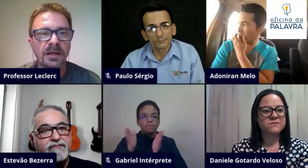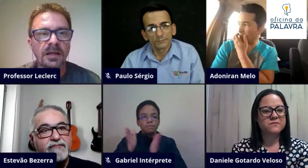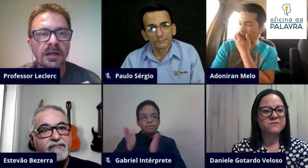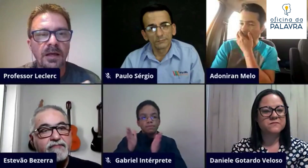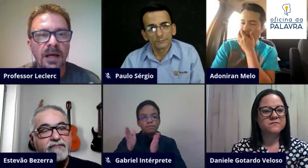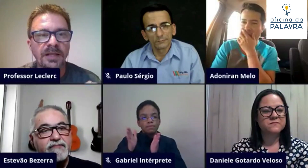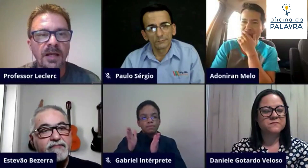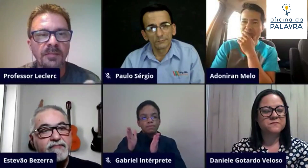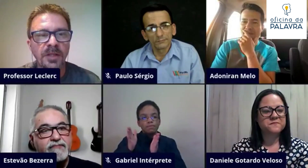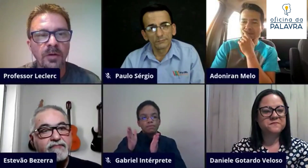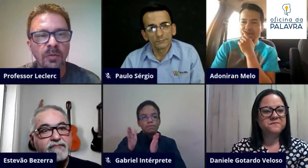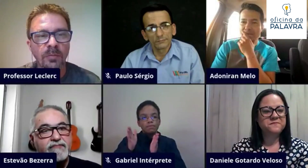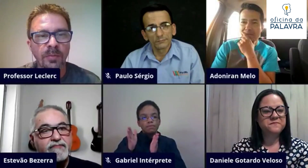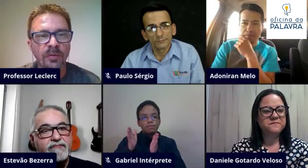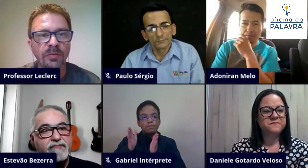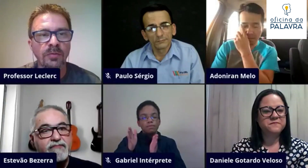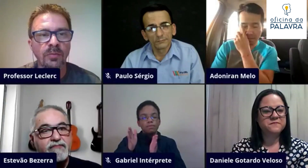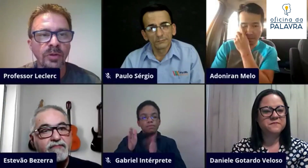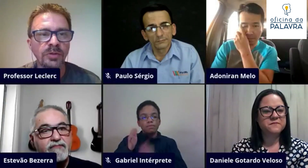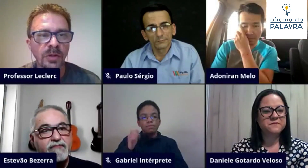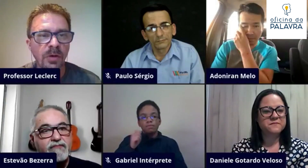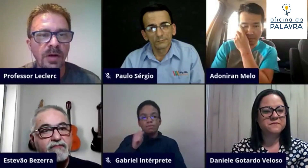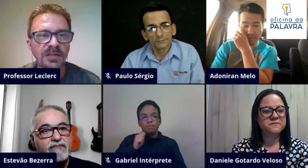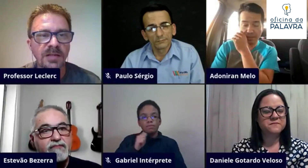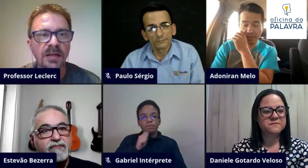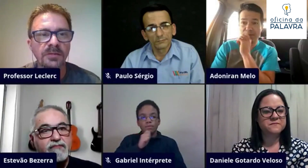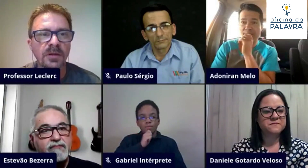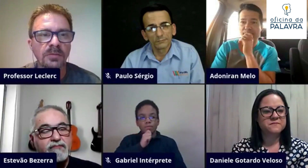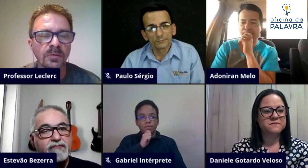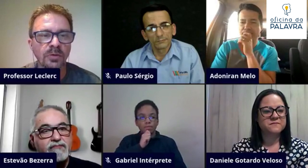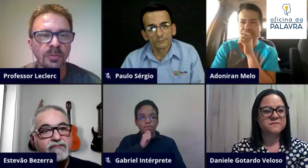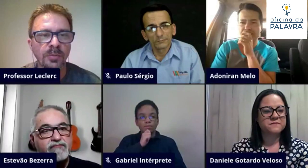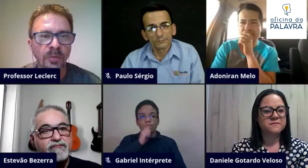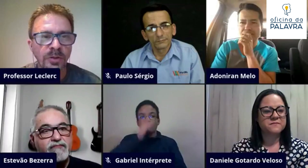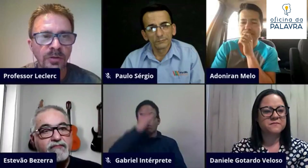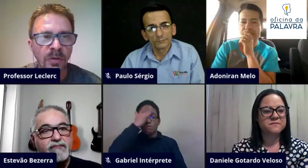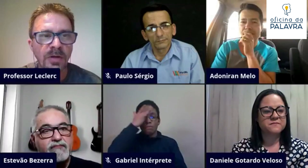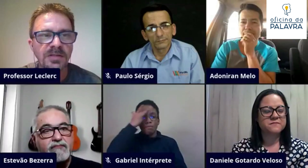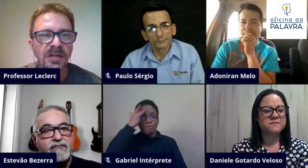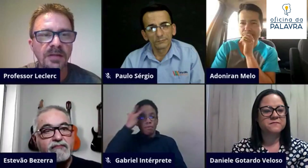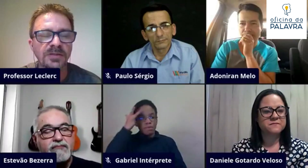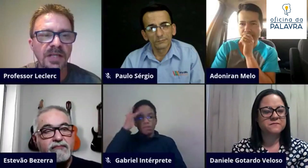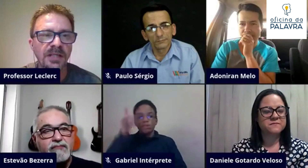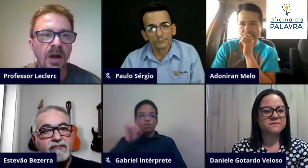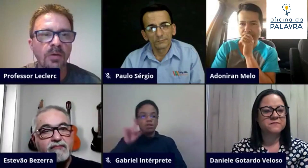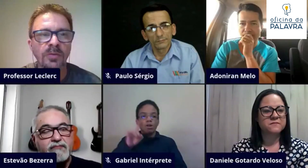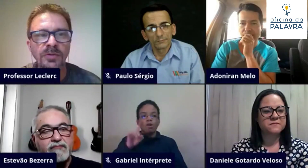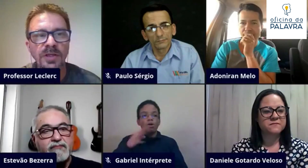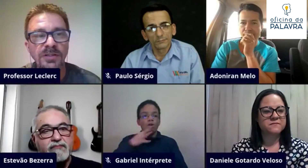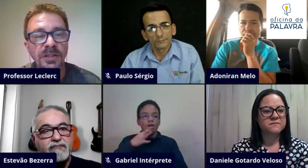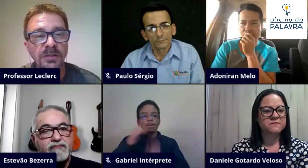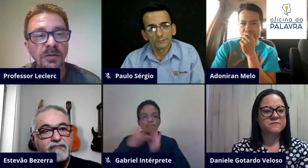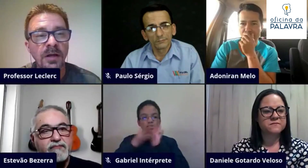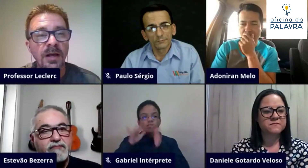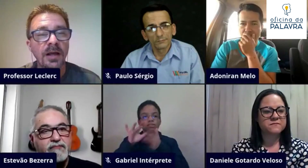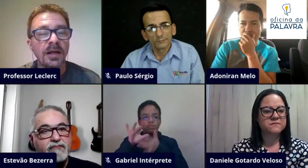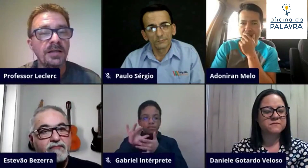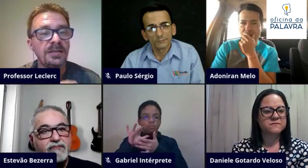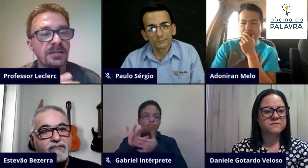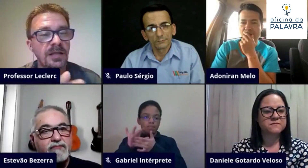ainda miram um povo muito não alcançado, né, um grupo muito não alcançado, se ainda é algo muito